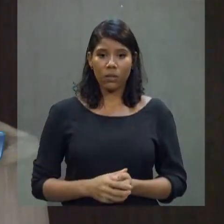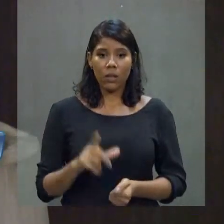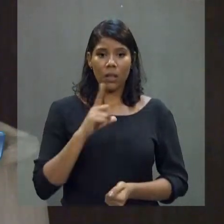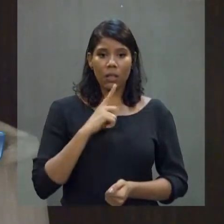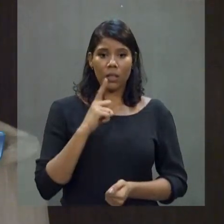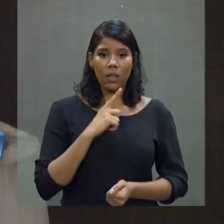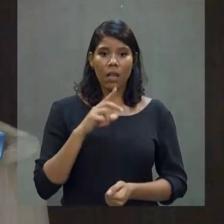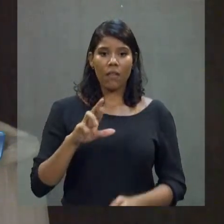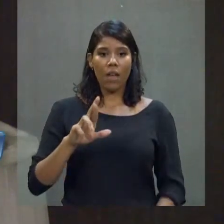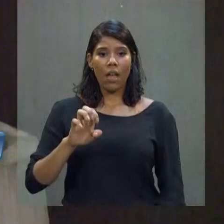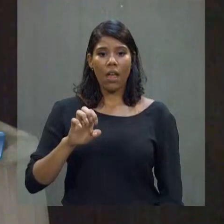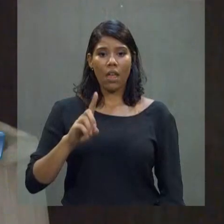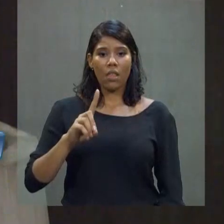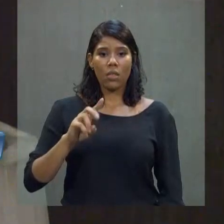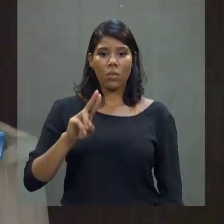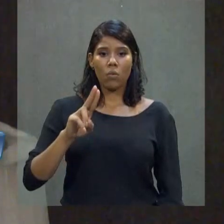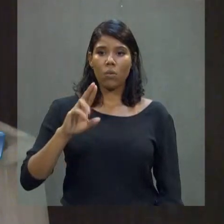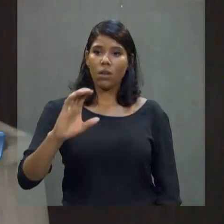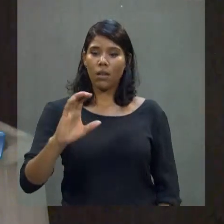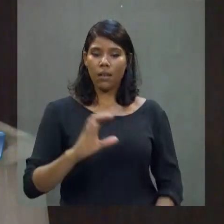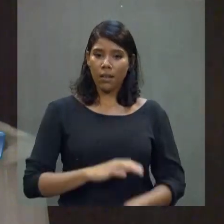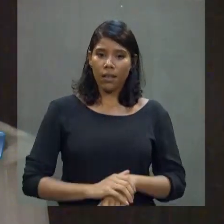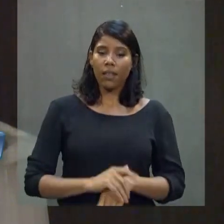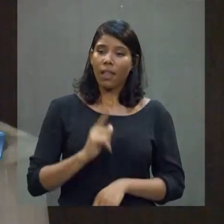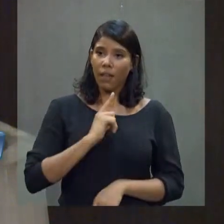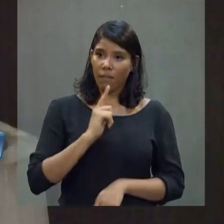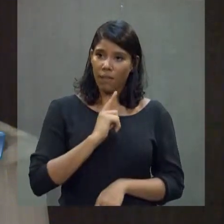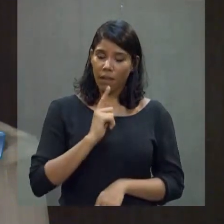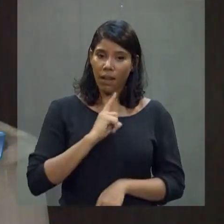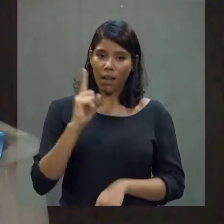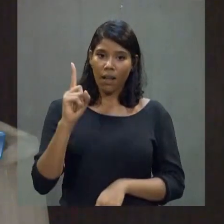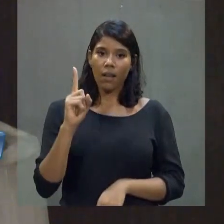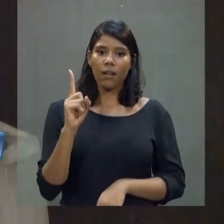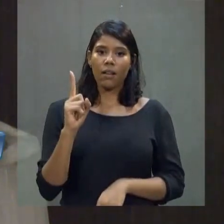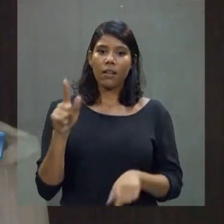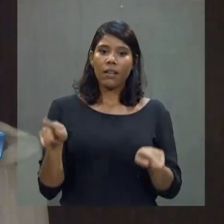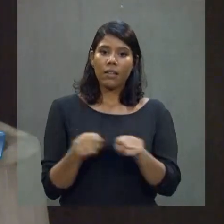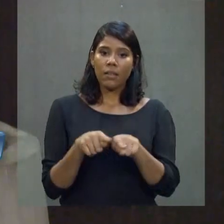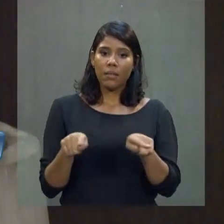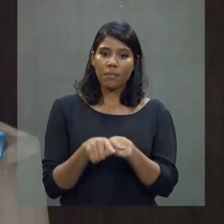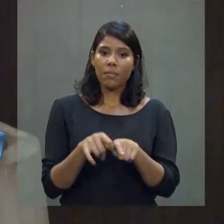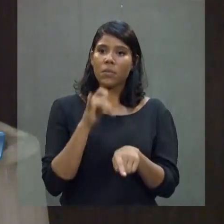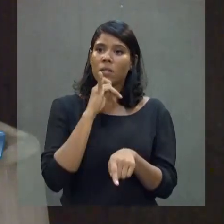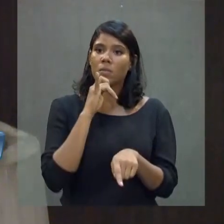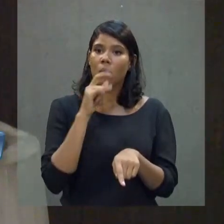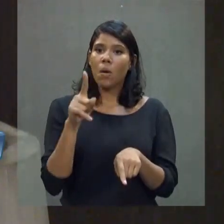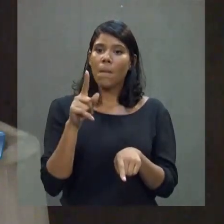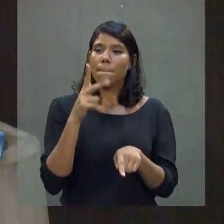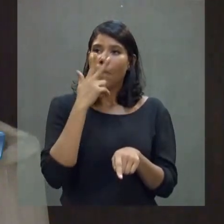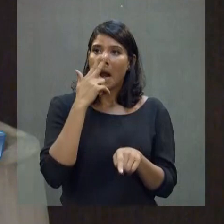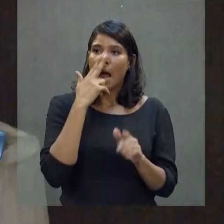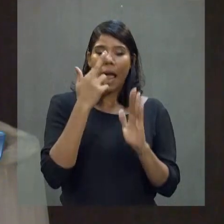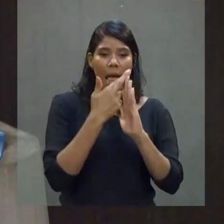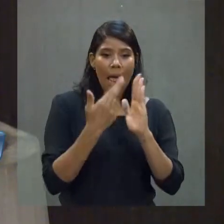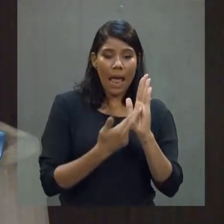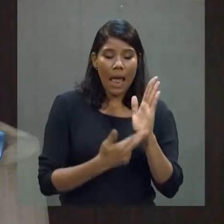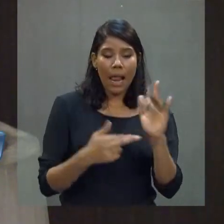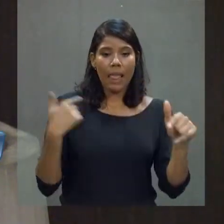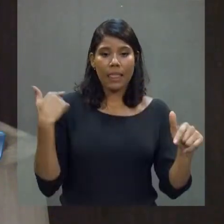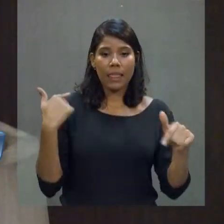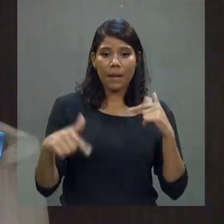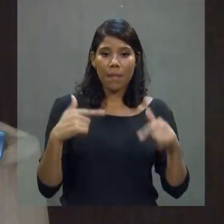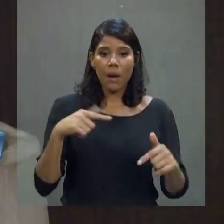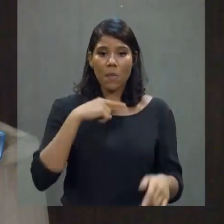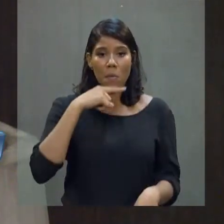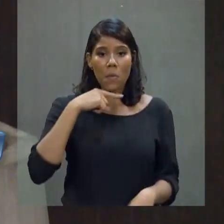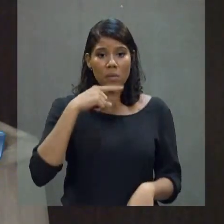na Reduc, cárcere privado, ou seja, os turnos não estão conseguindo ser rendidos, porque